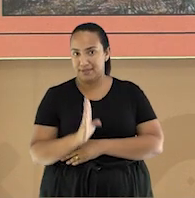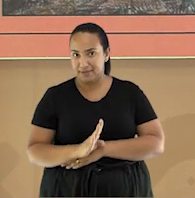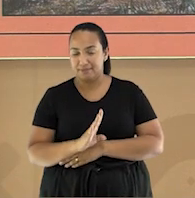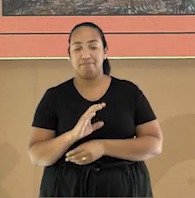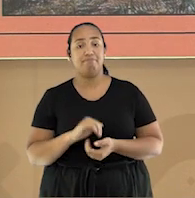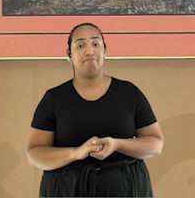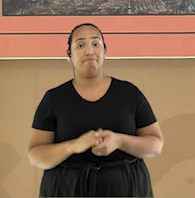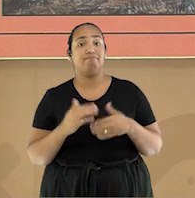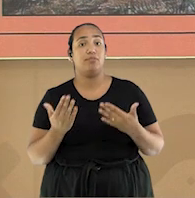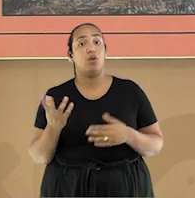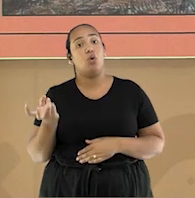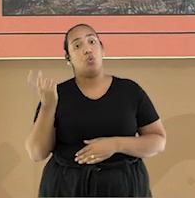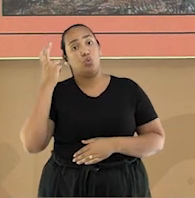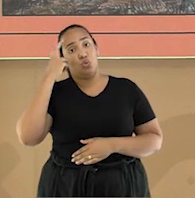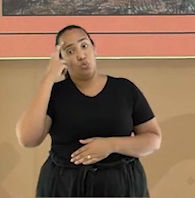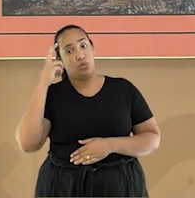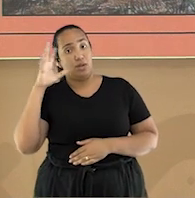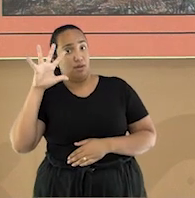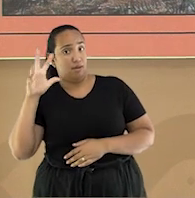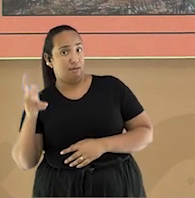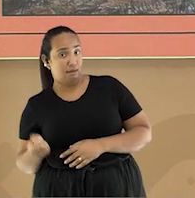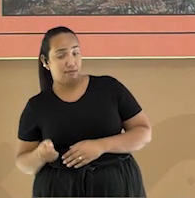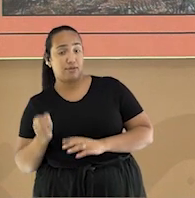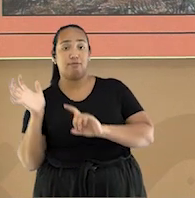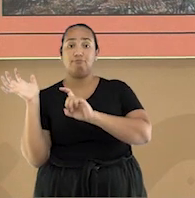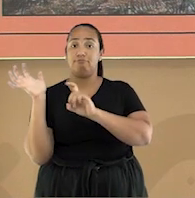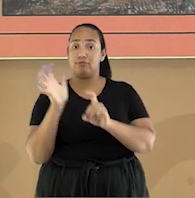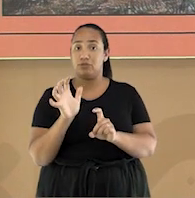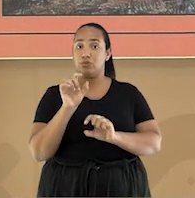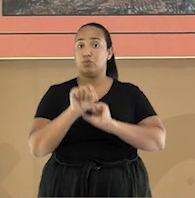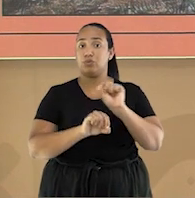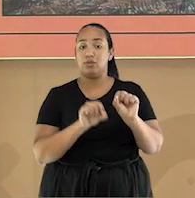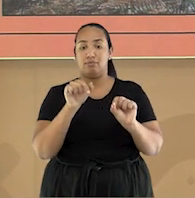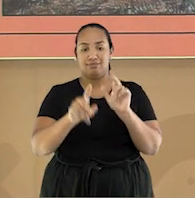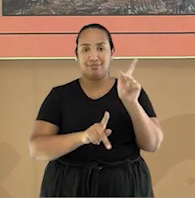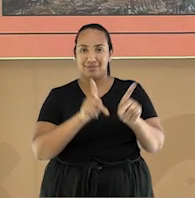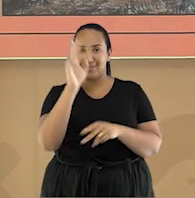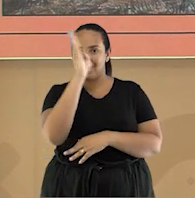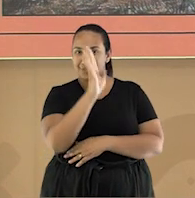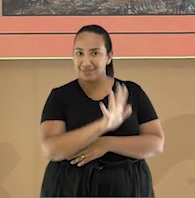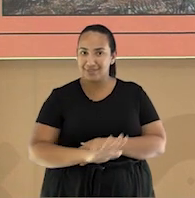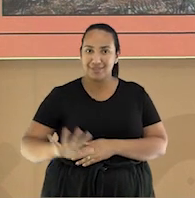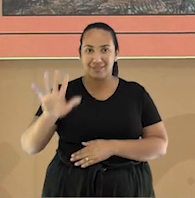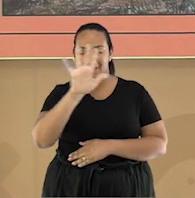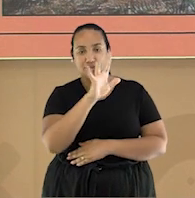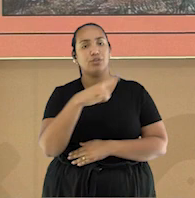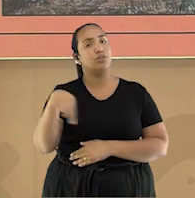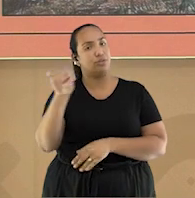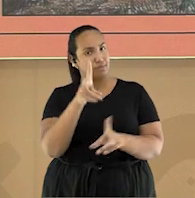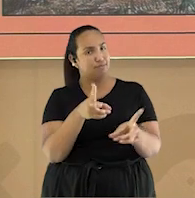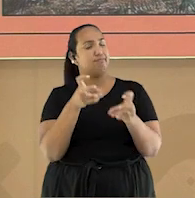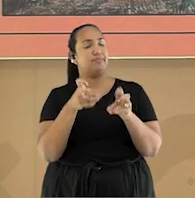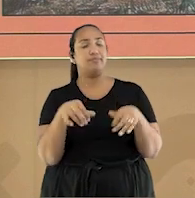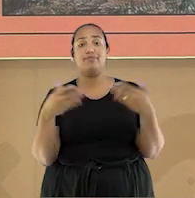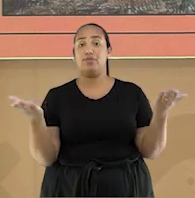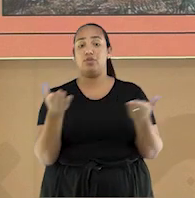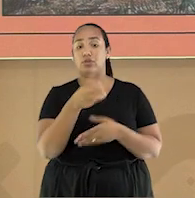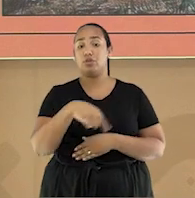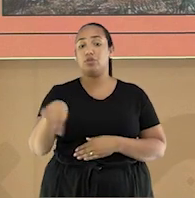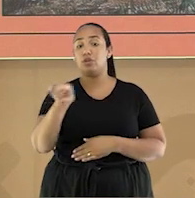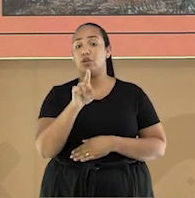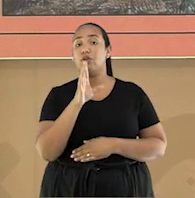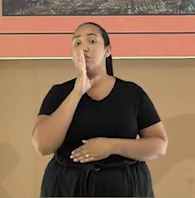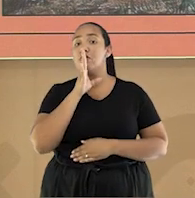origem africana para a construção da personalidade brasileira são inegáveis. Vamos conhecer mais sobre elas?